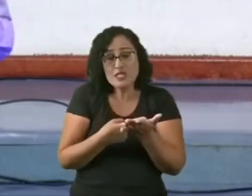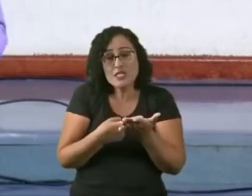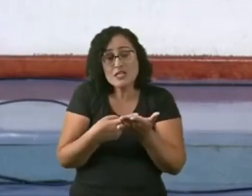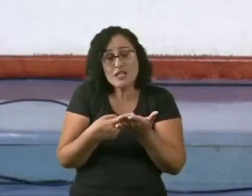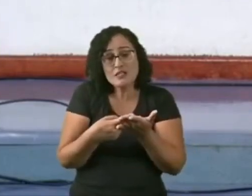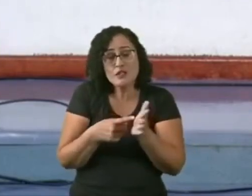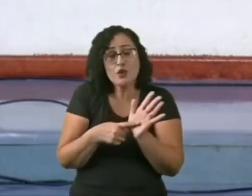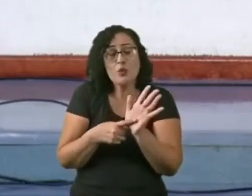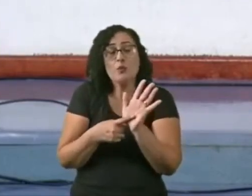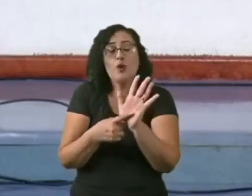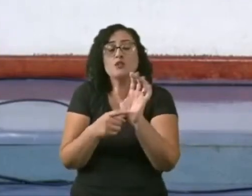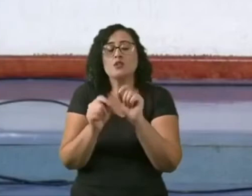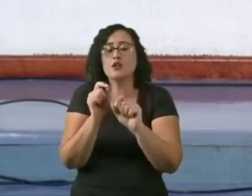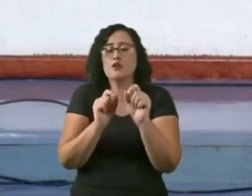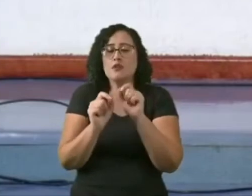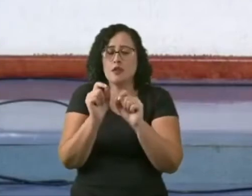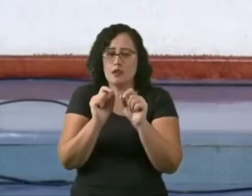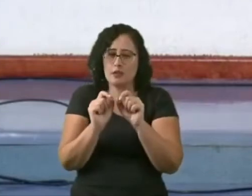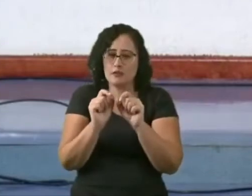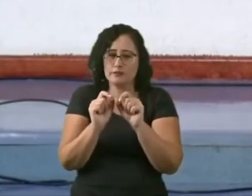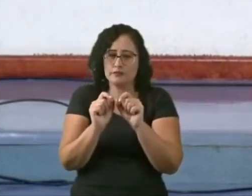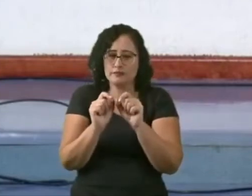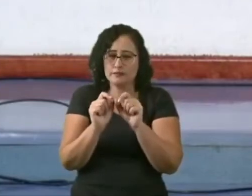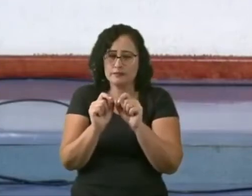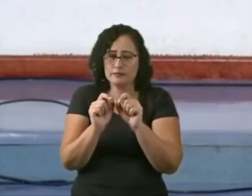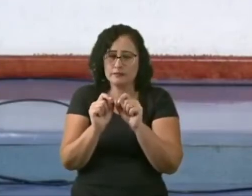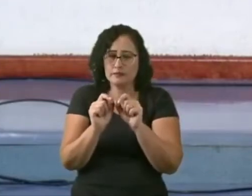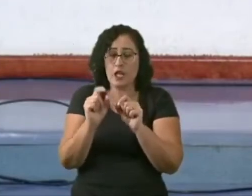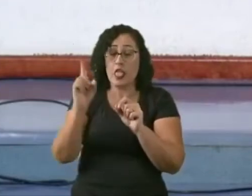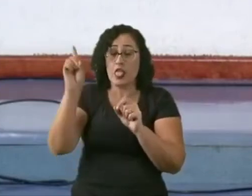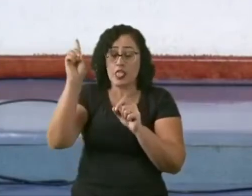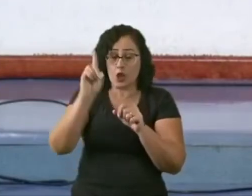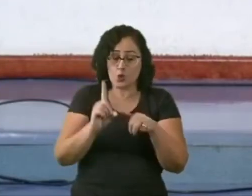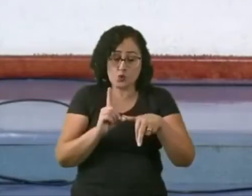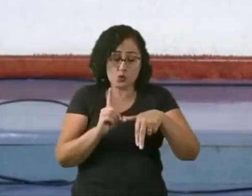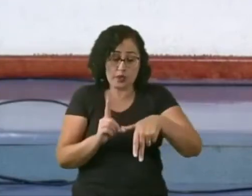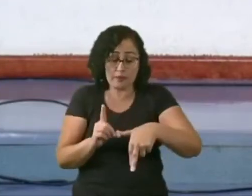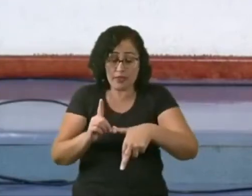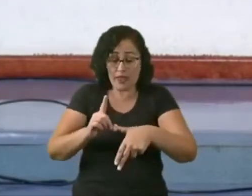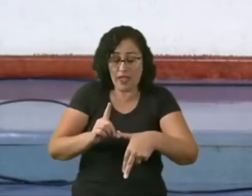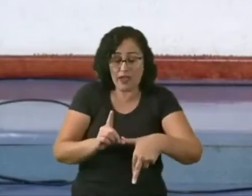Deus caminhava com aquele jovem Ismael.